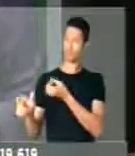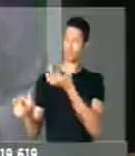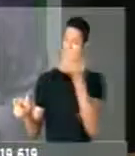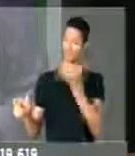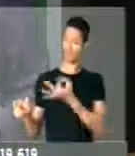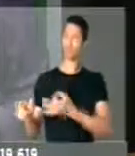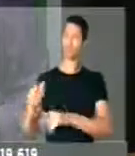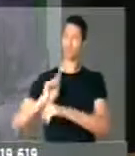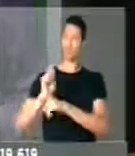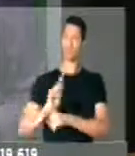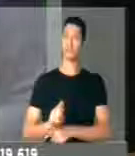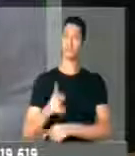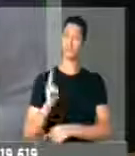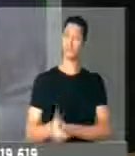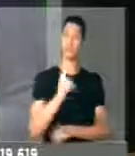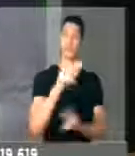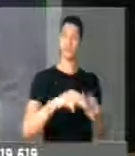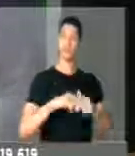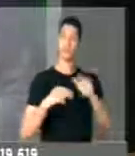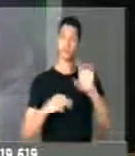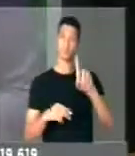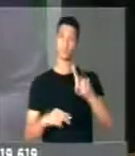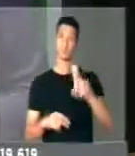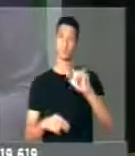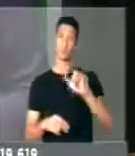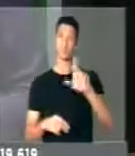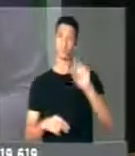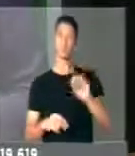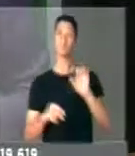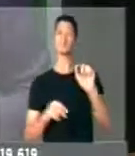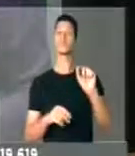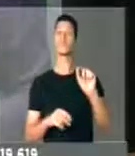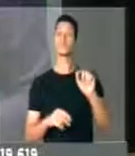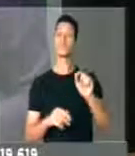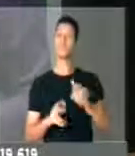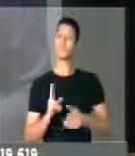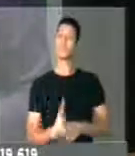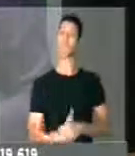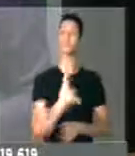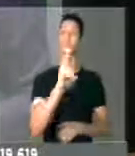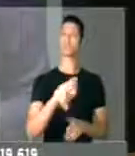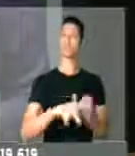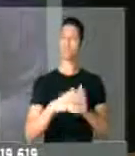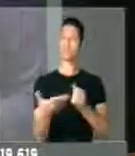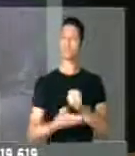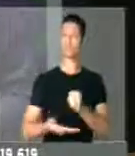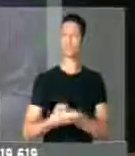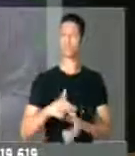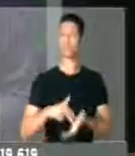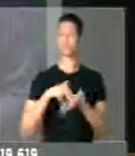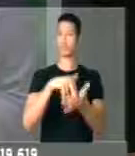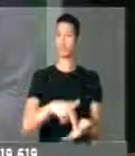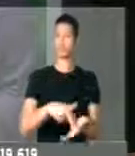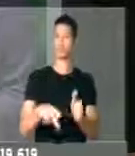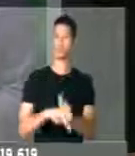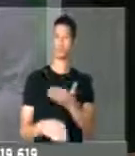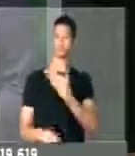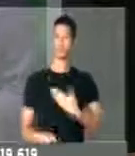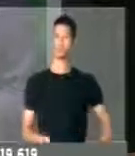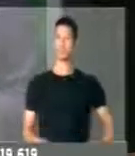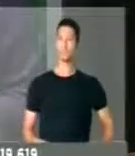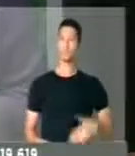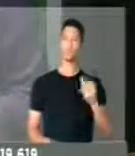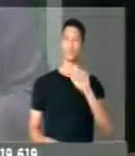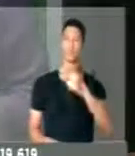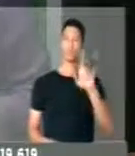em gestão, continuado por Eduardo, que não só manteve os pilares fundamentais do governo